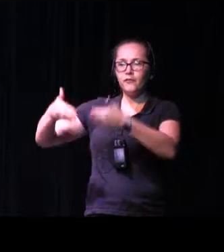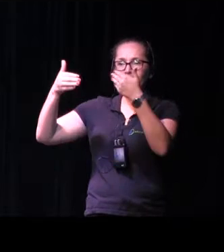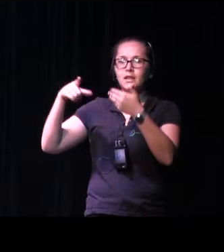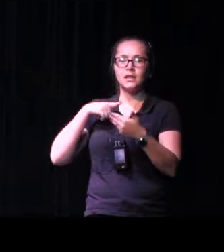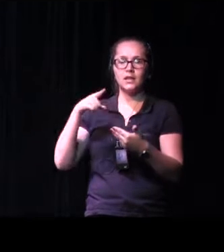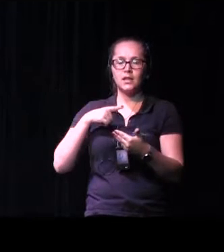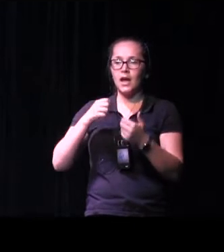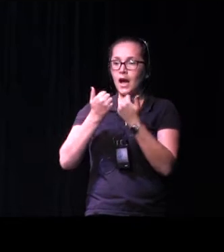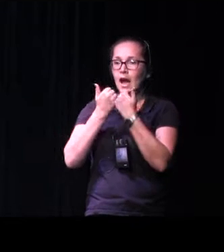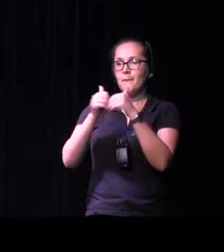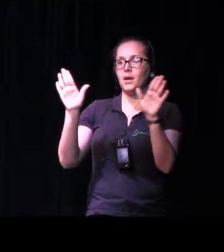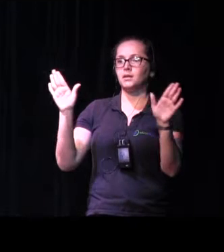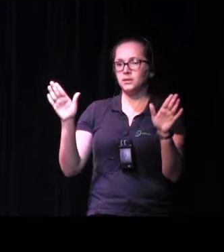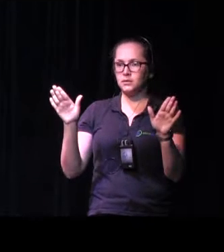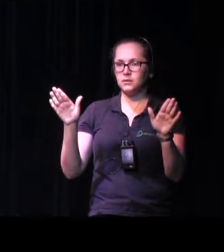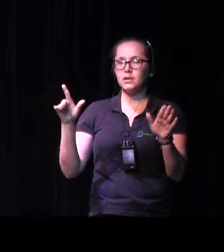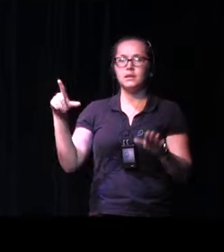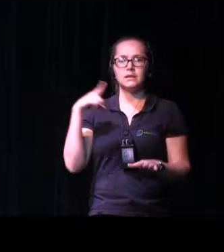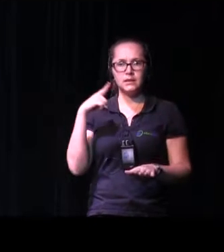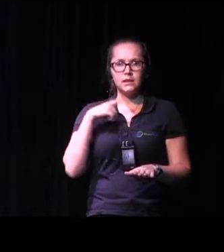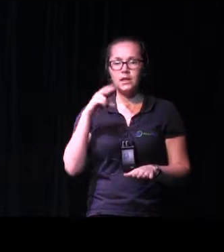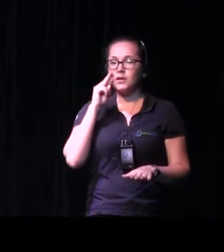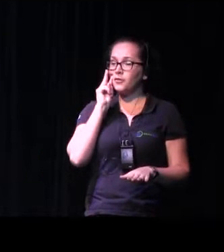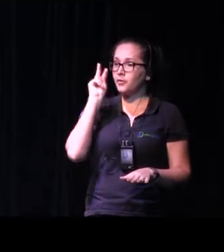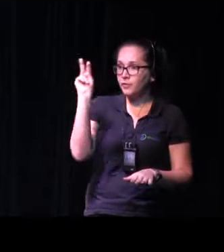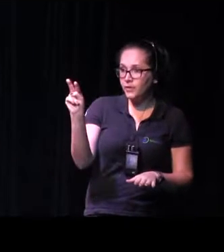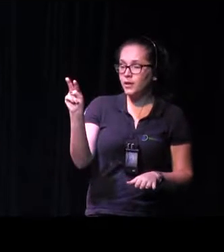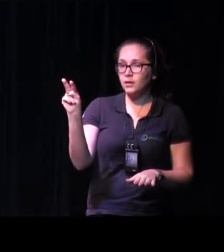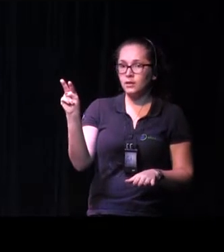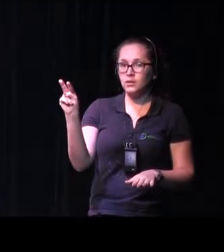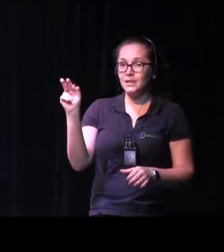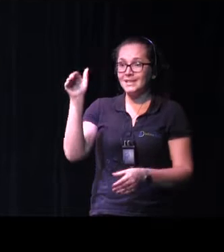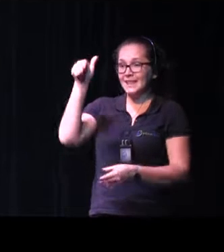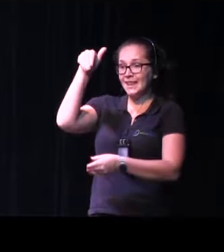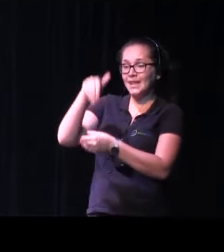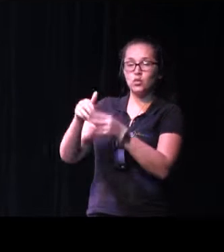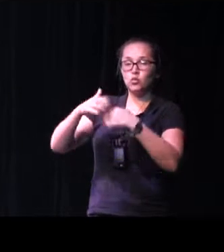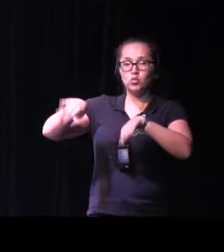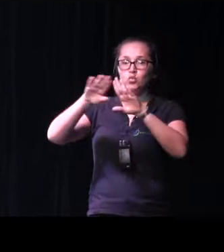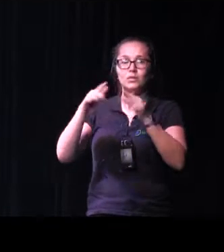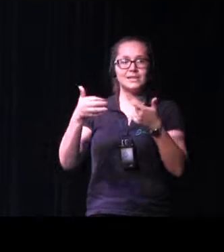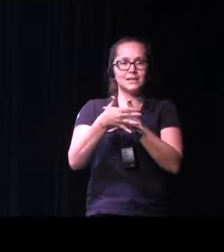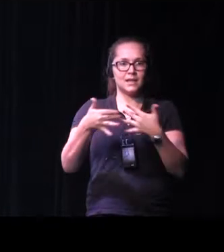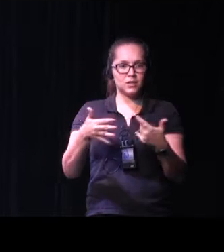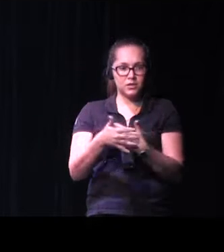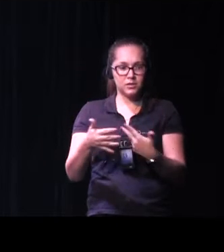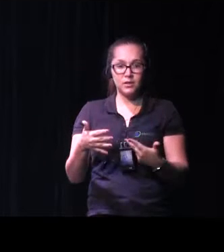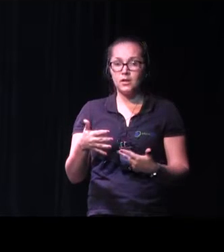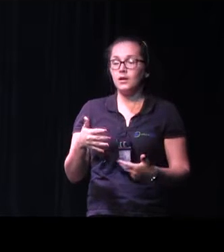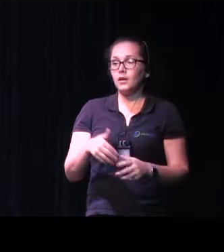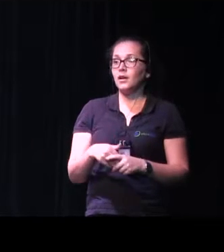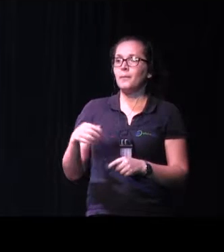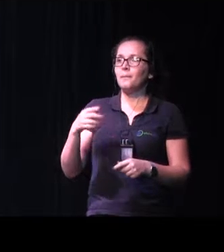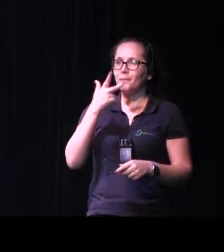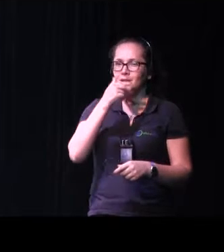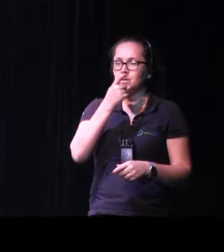tem que ser uma vitrine aberta, tem que se ver de dentro toda a